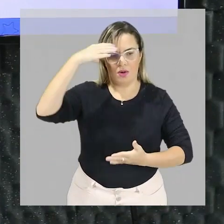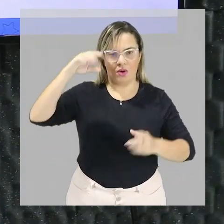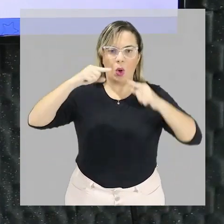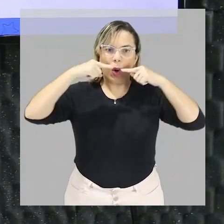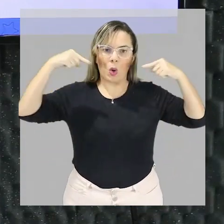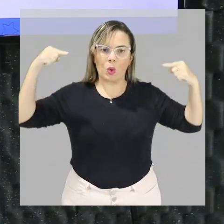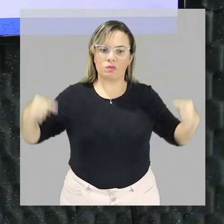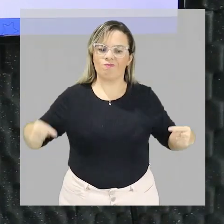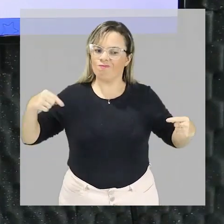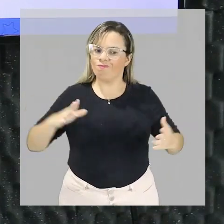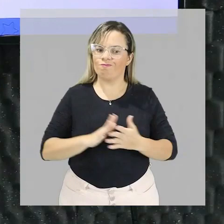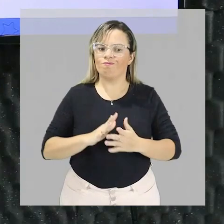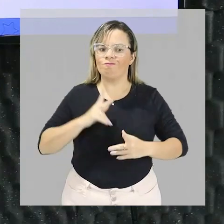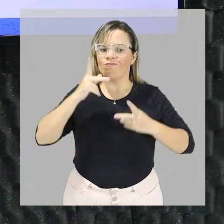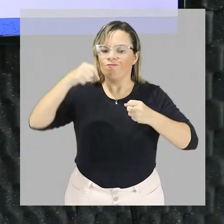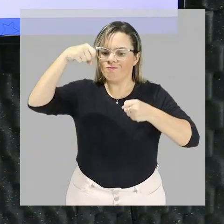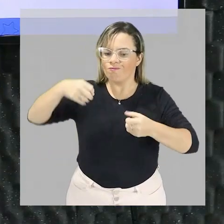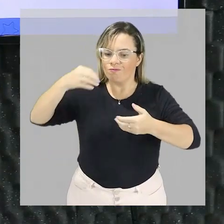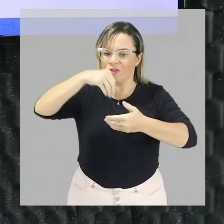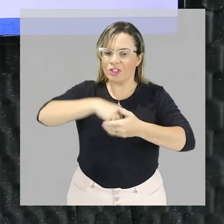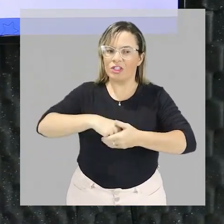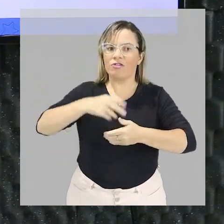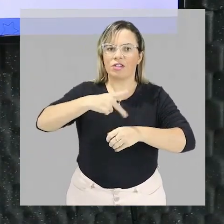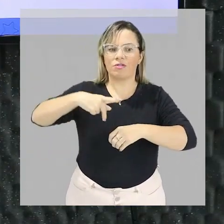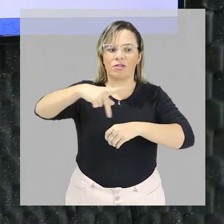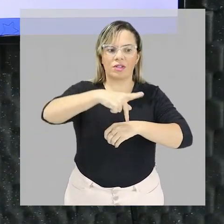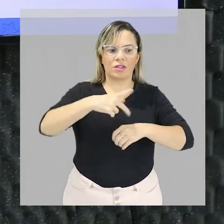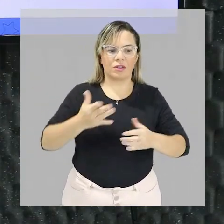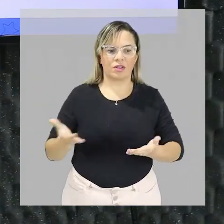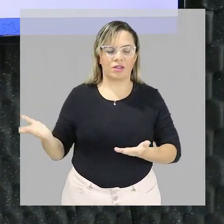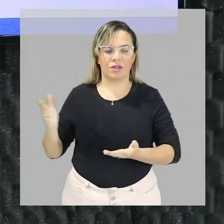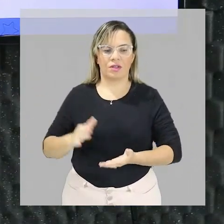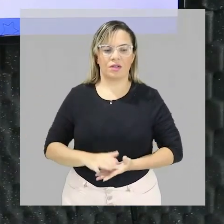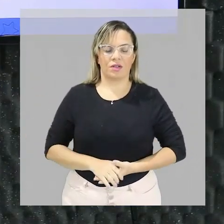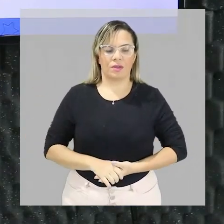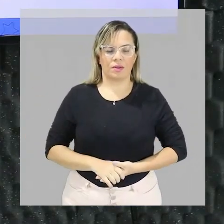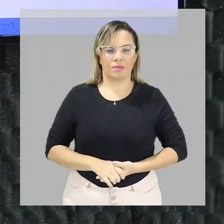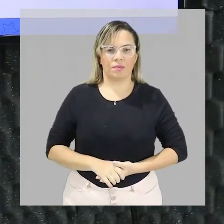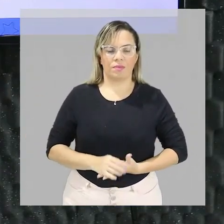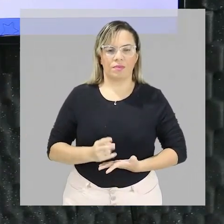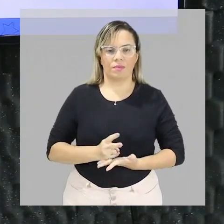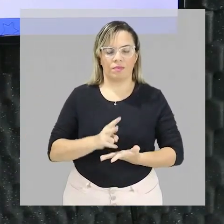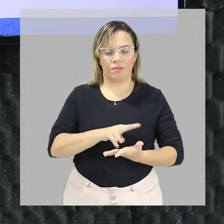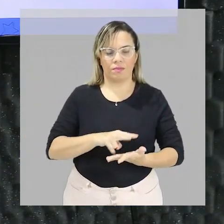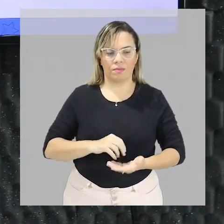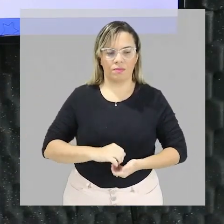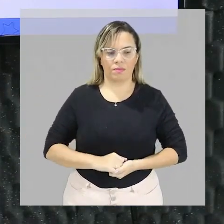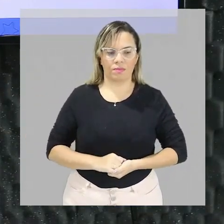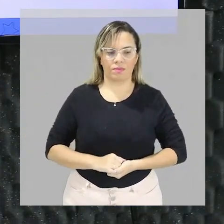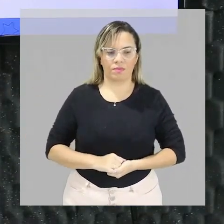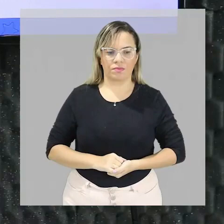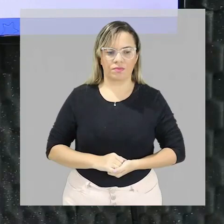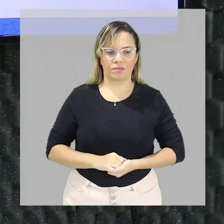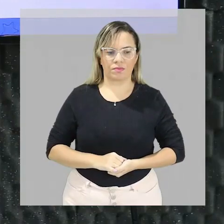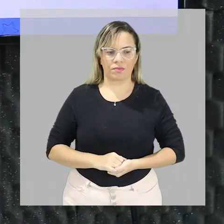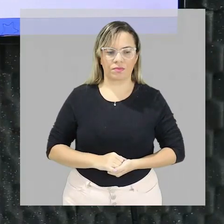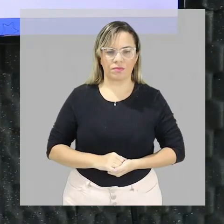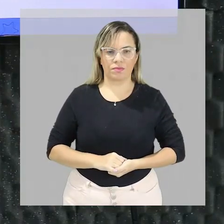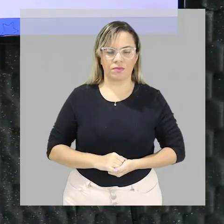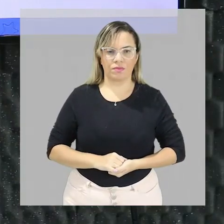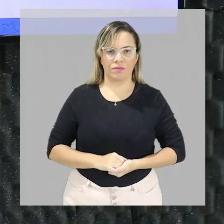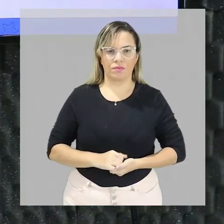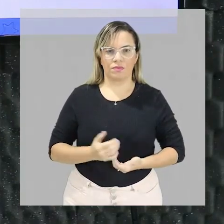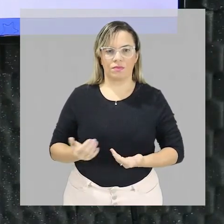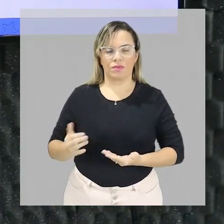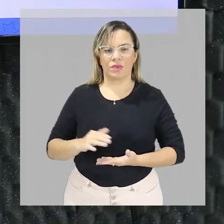ainda é muito forte. O céu do meu Brasil tem mais estrela. O sol do meu país mais esplendor. Olha o